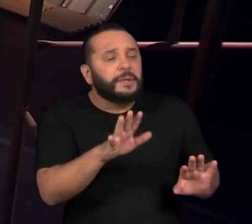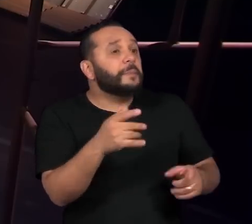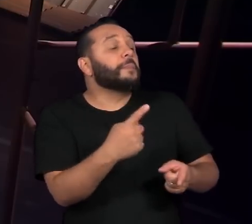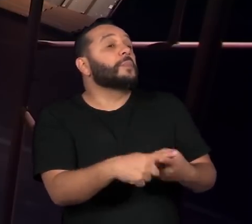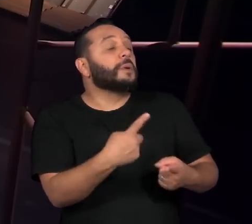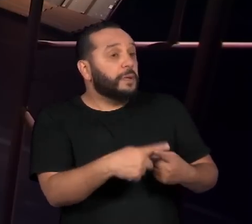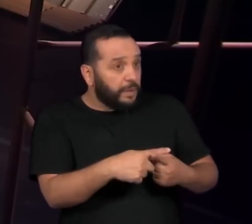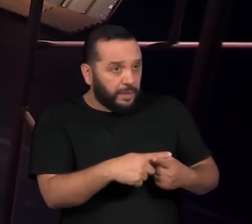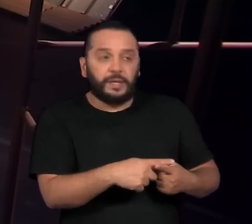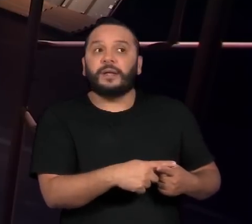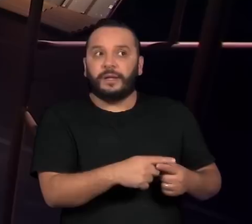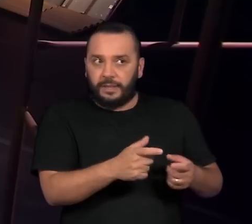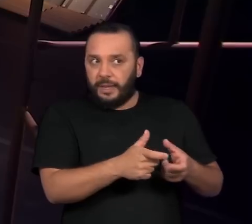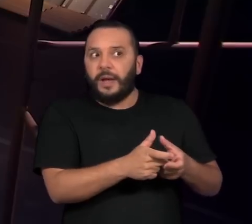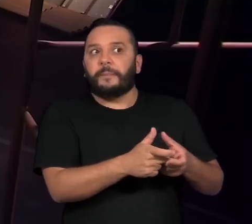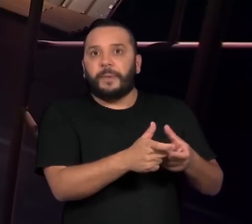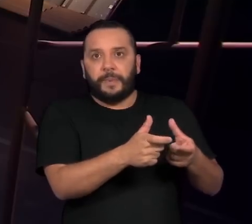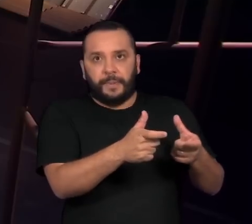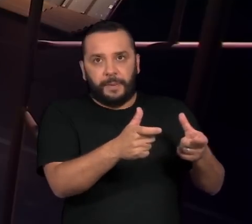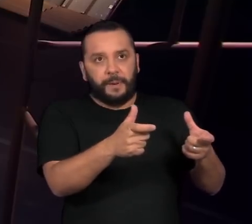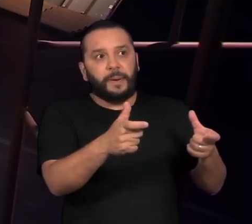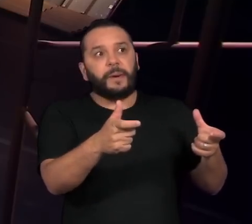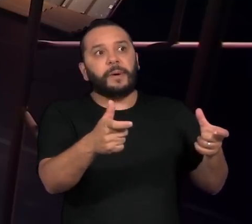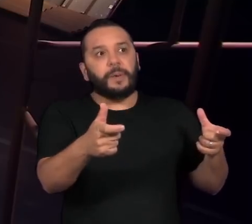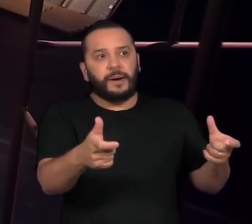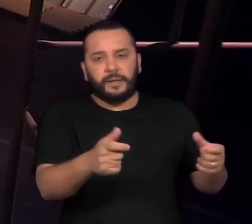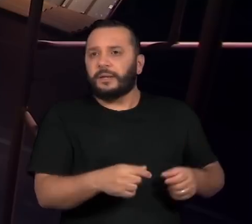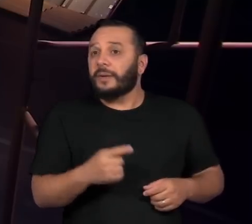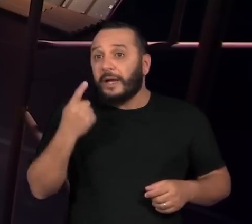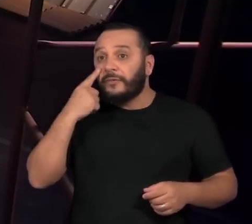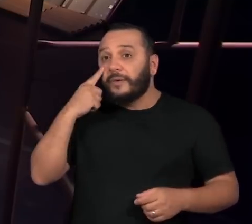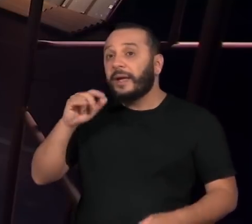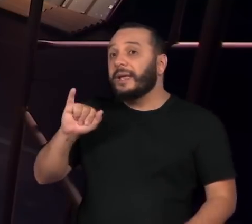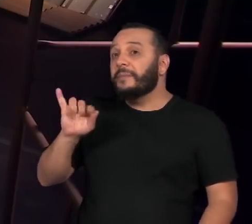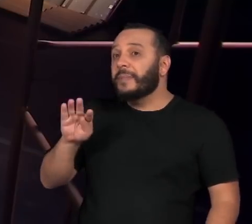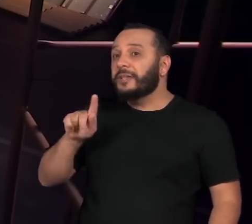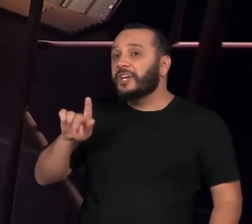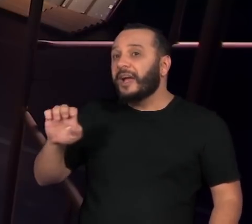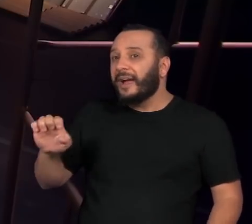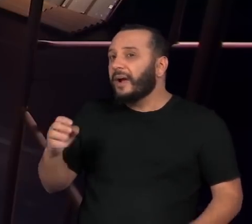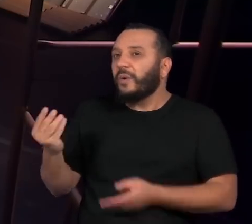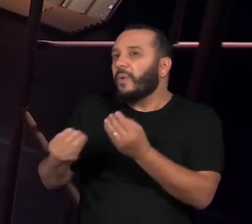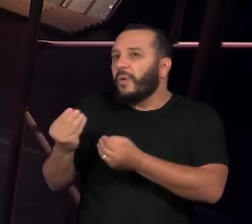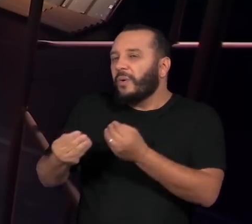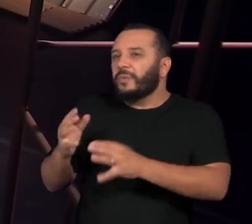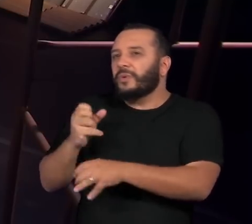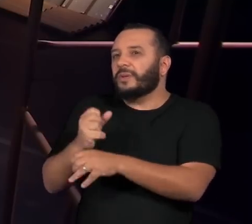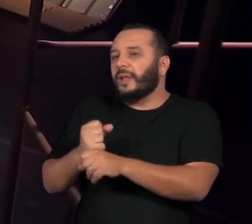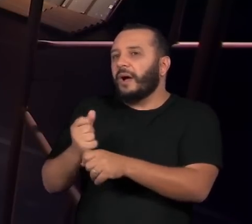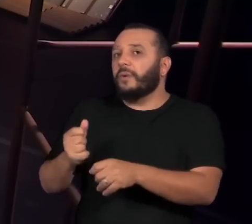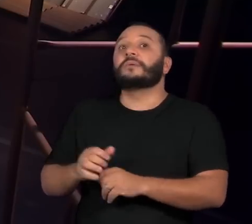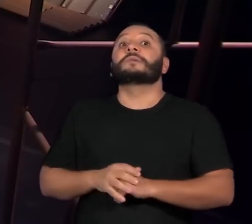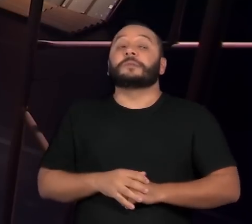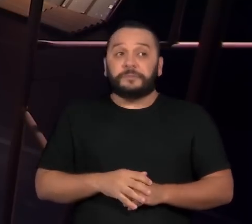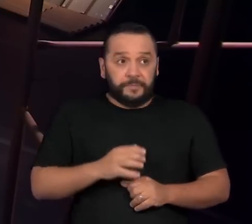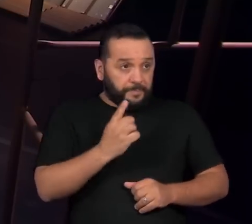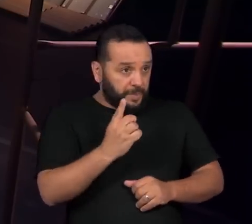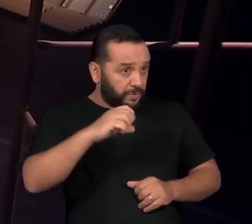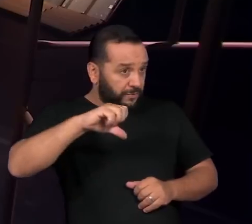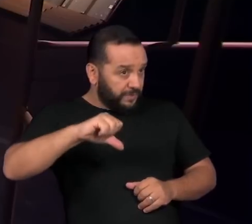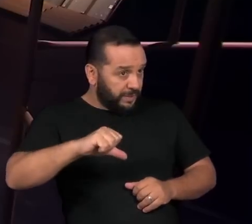muito eloquentes. Né? Eu estou vendo agora, eu estou ansioso para ver o IBGE. Então, me assusta. Nos anos 80